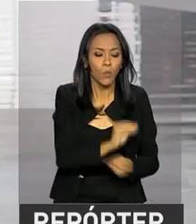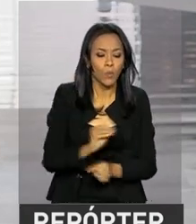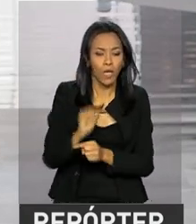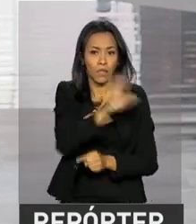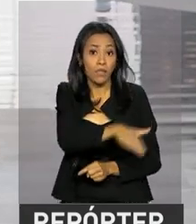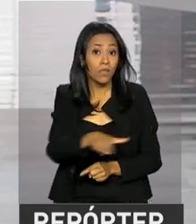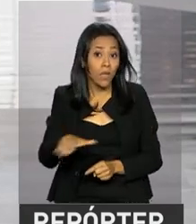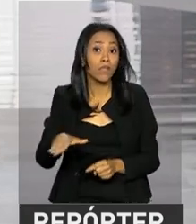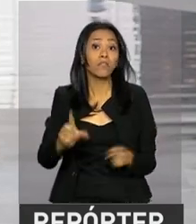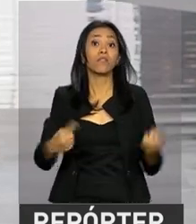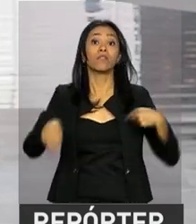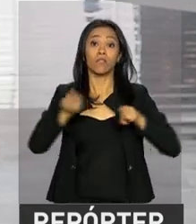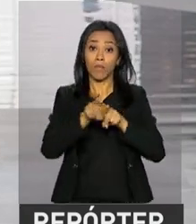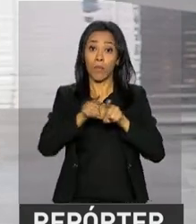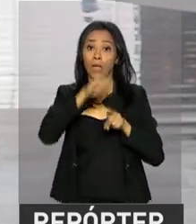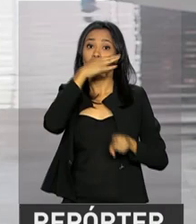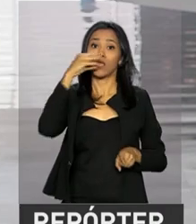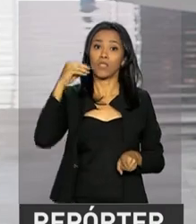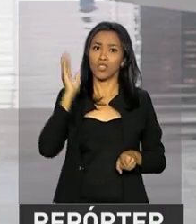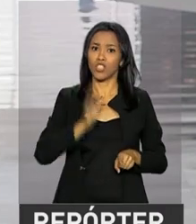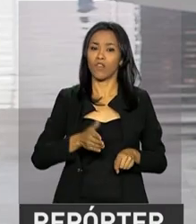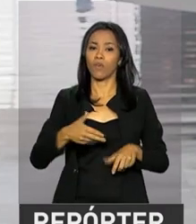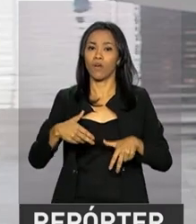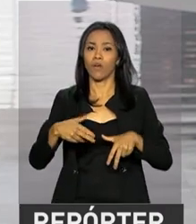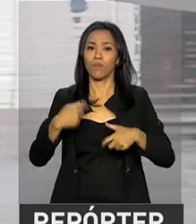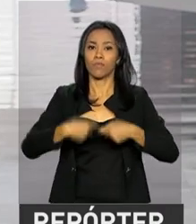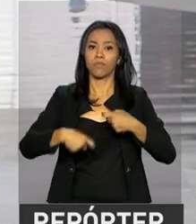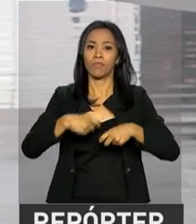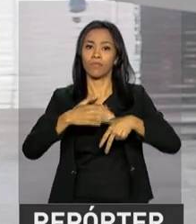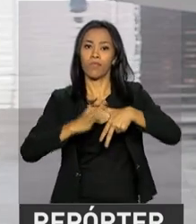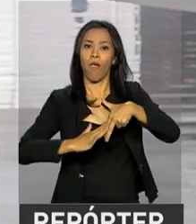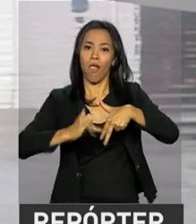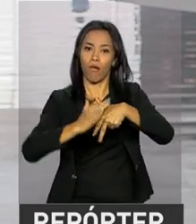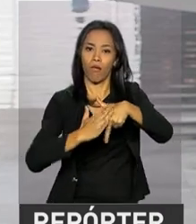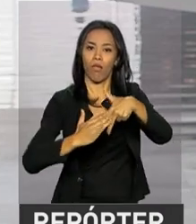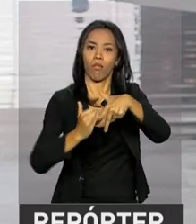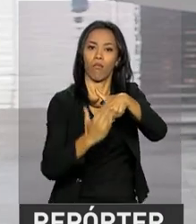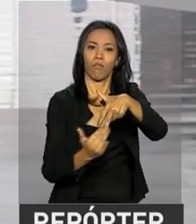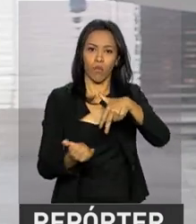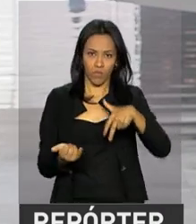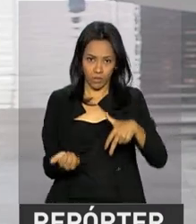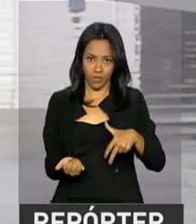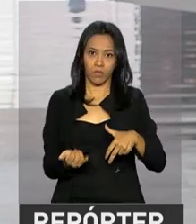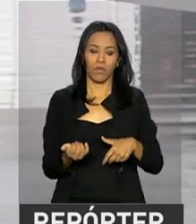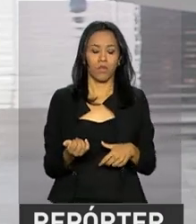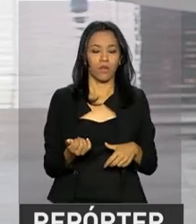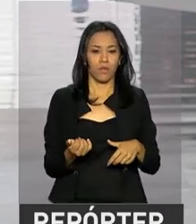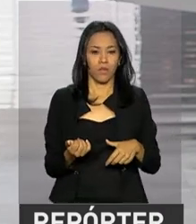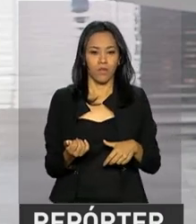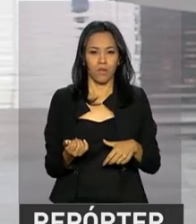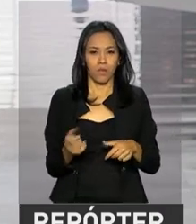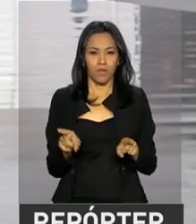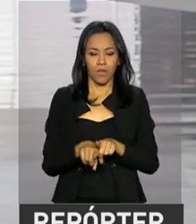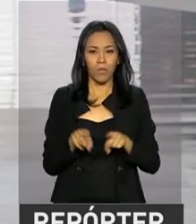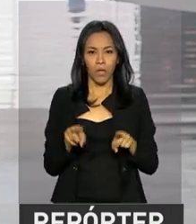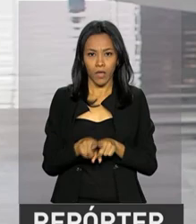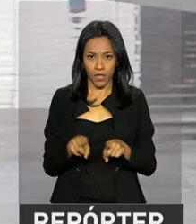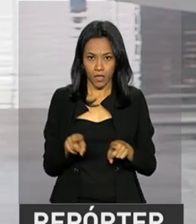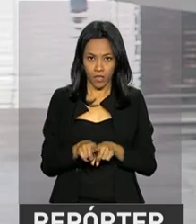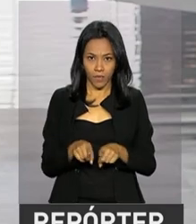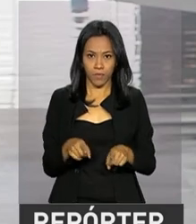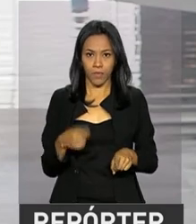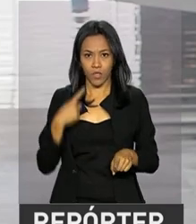crianças e adolescentes que foram abusadas sexualmente e ainda identificar é os de